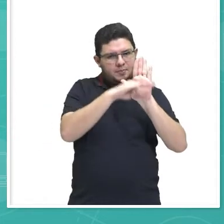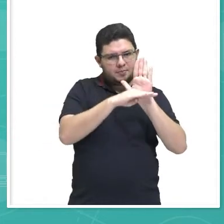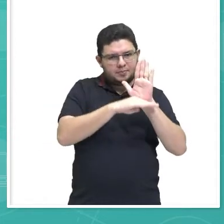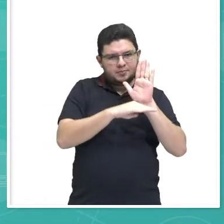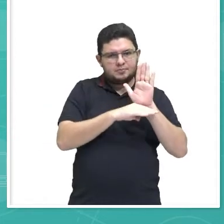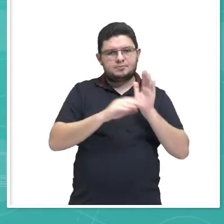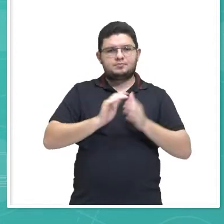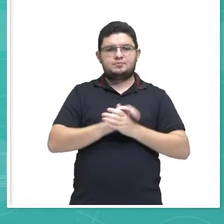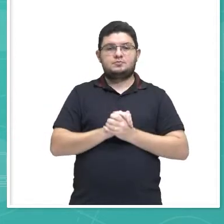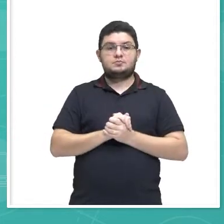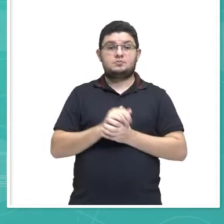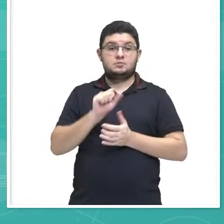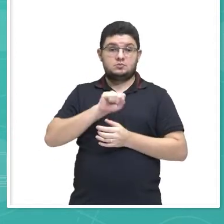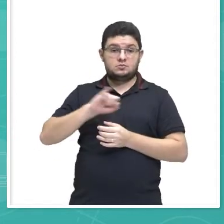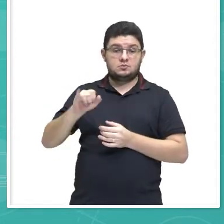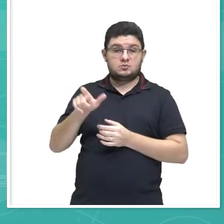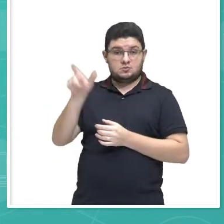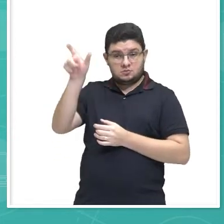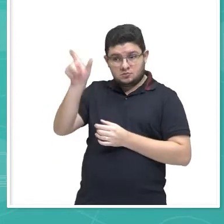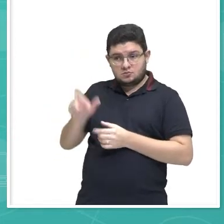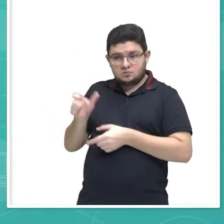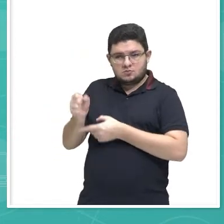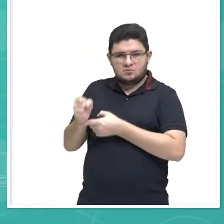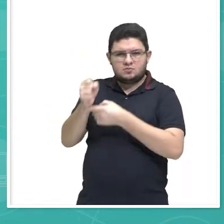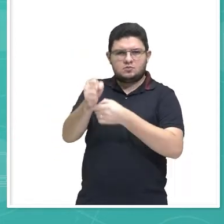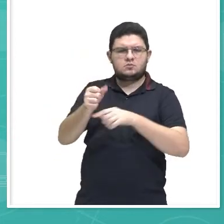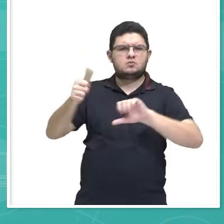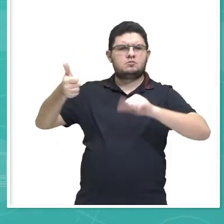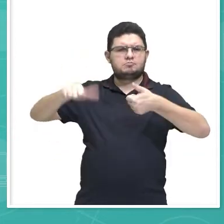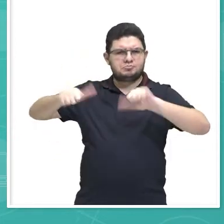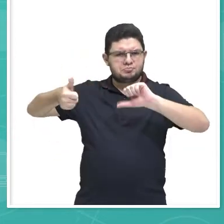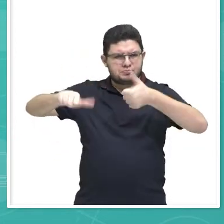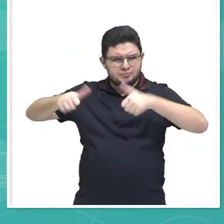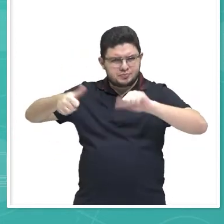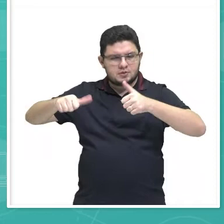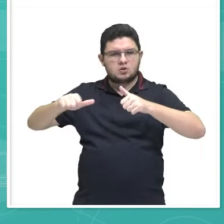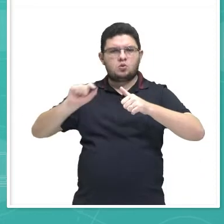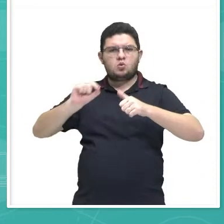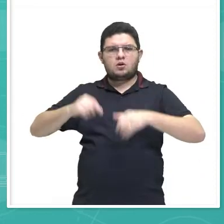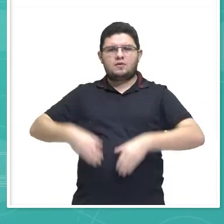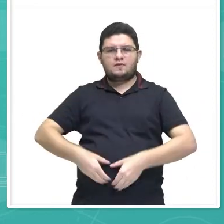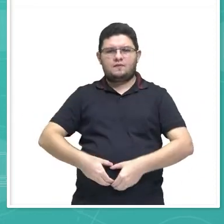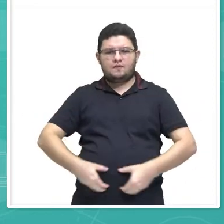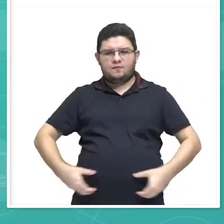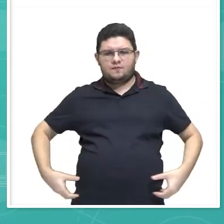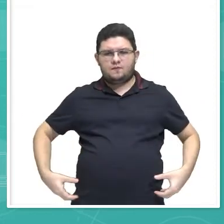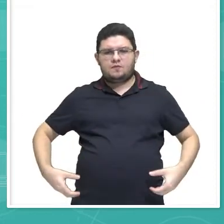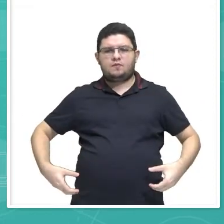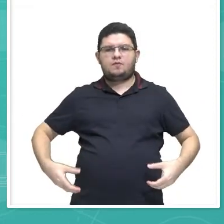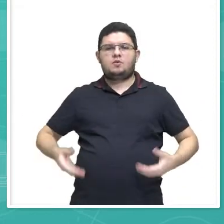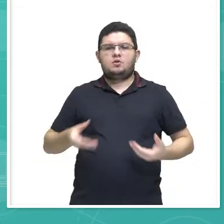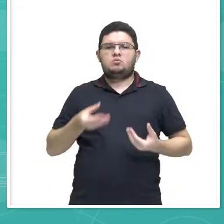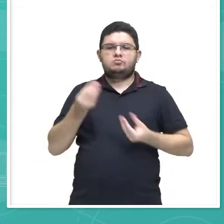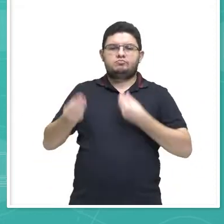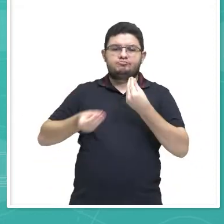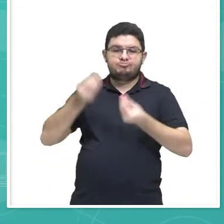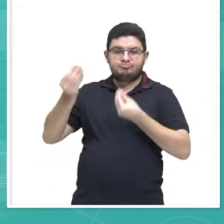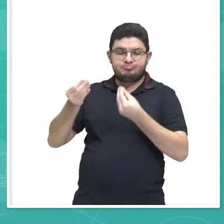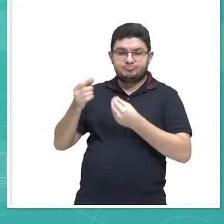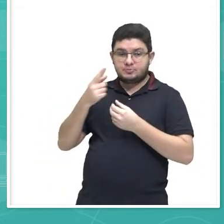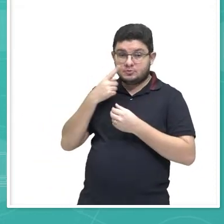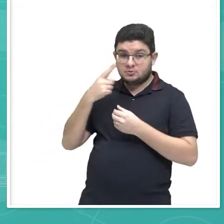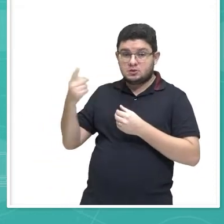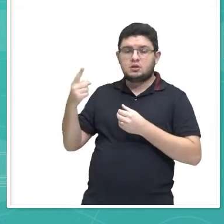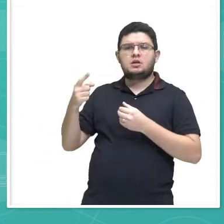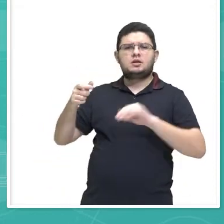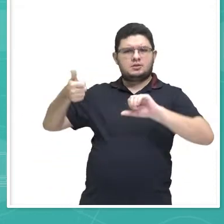a fazer exames de faixa, lembrando que essa questão do exame de faixa foi